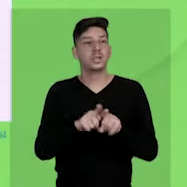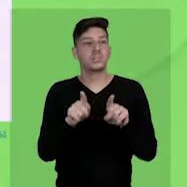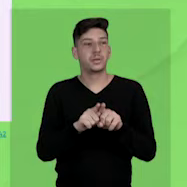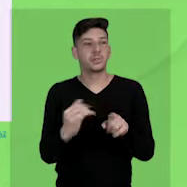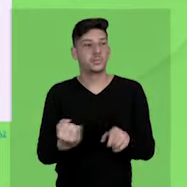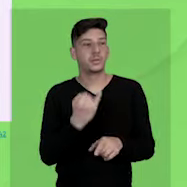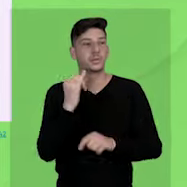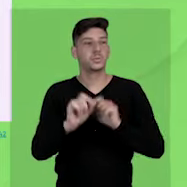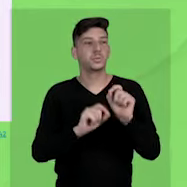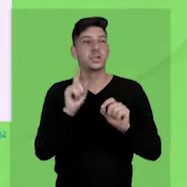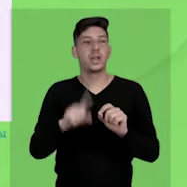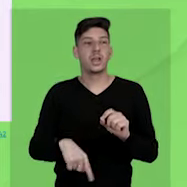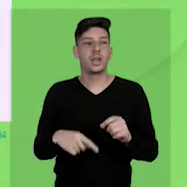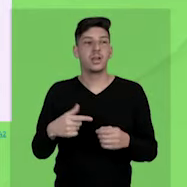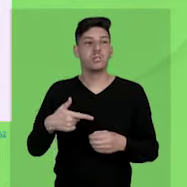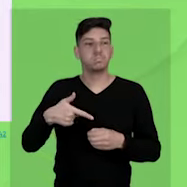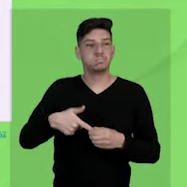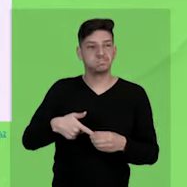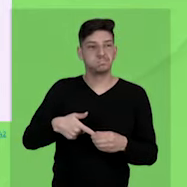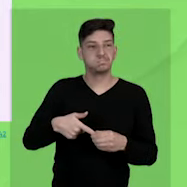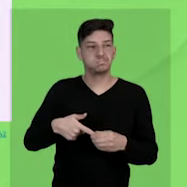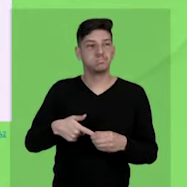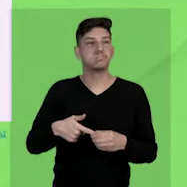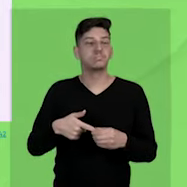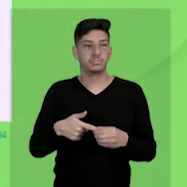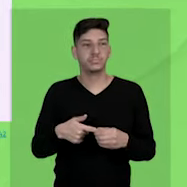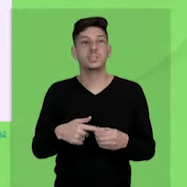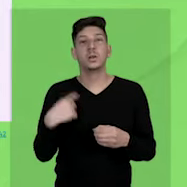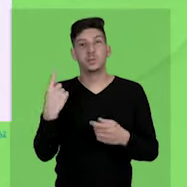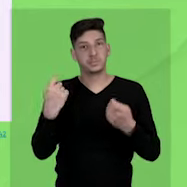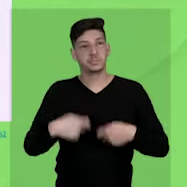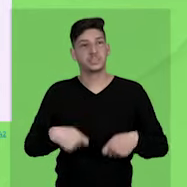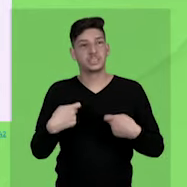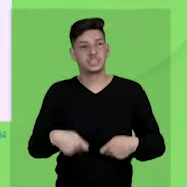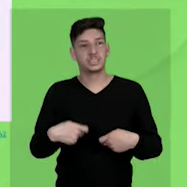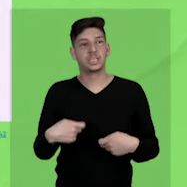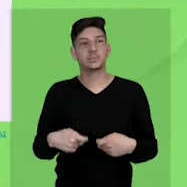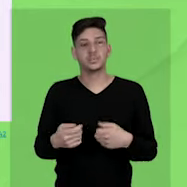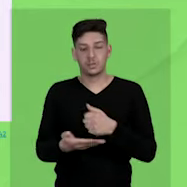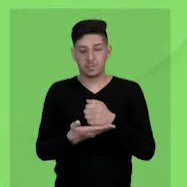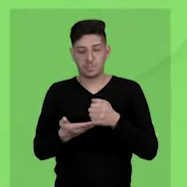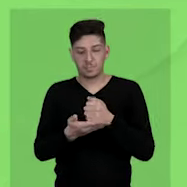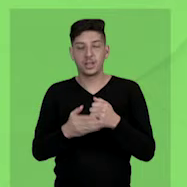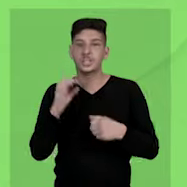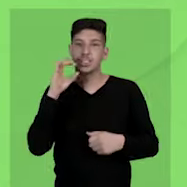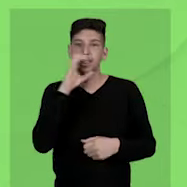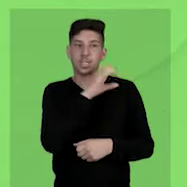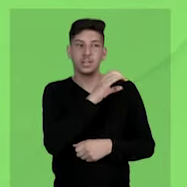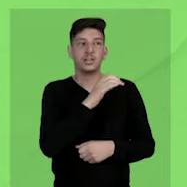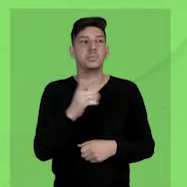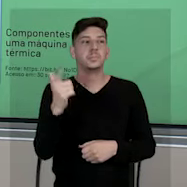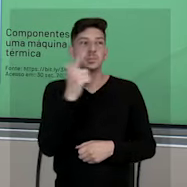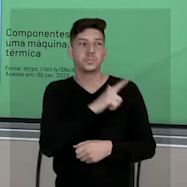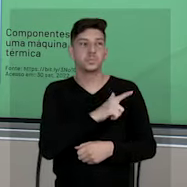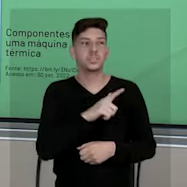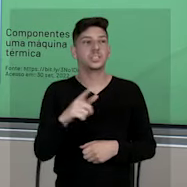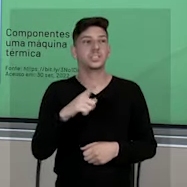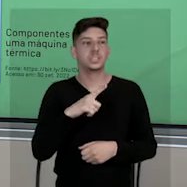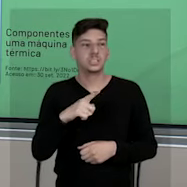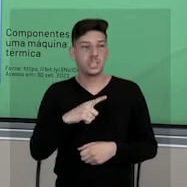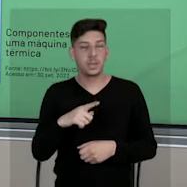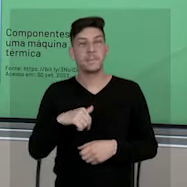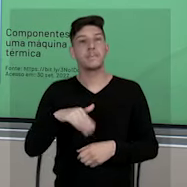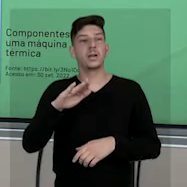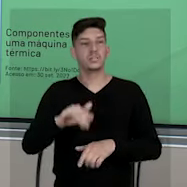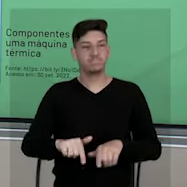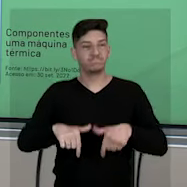aqui, que é o combustível, porque a gente vai precisar de uma fonte de calor para poder gerar cada vez mais